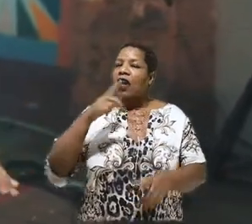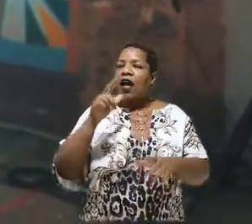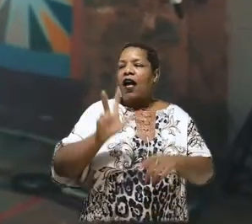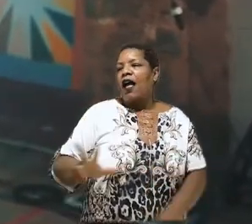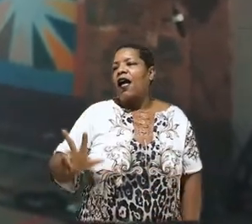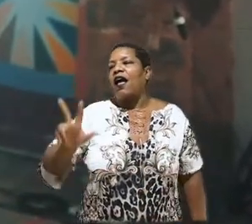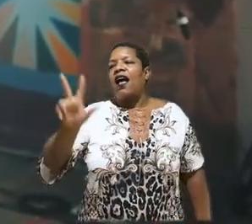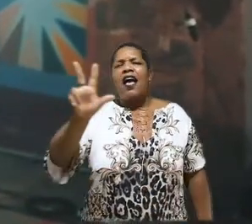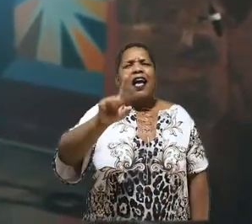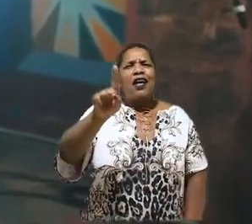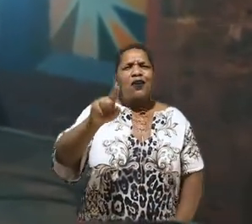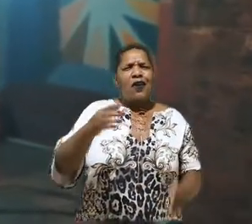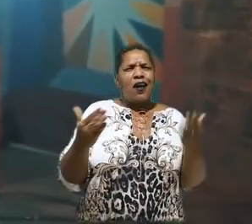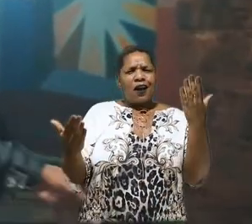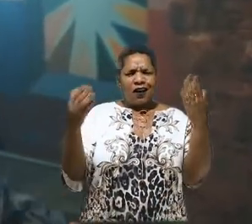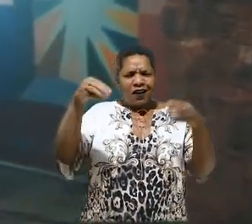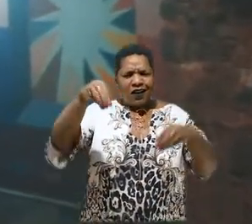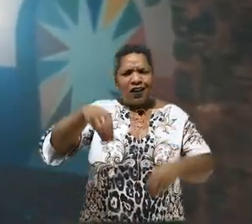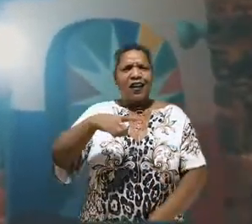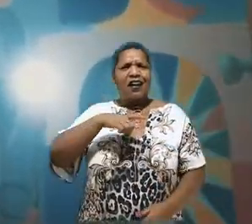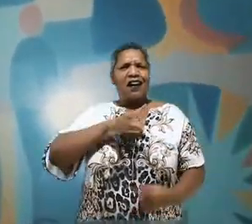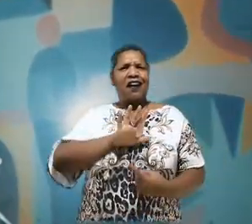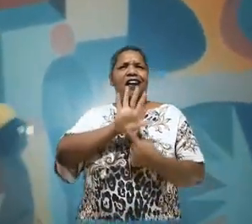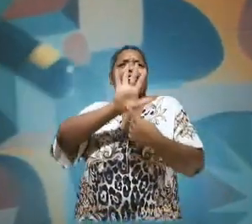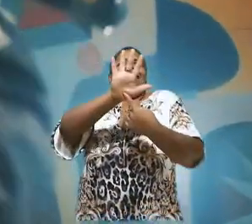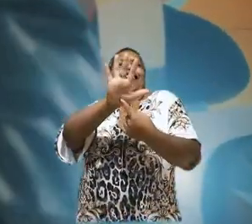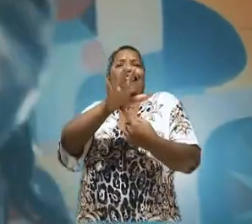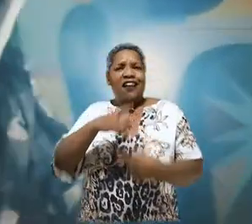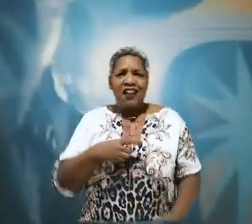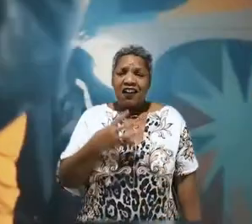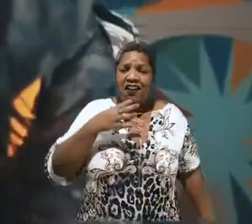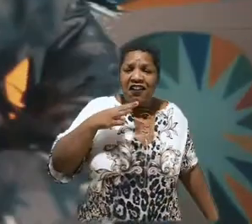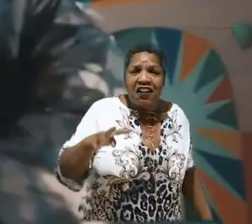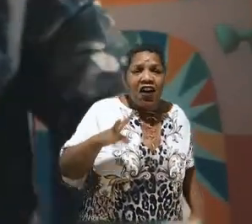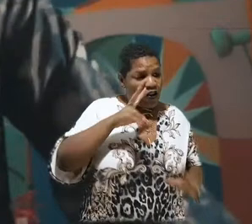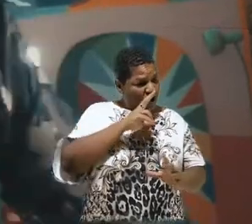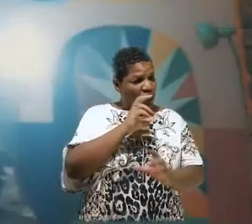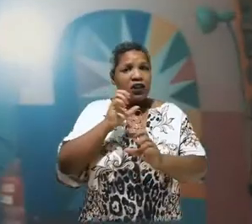quebrado Só que apareceu um